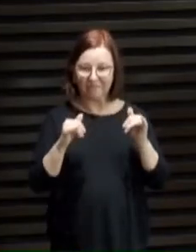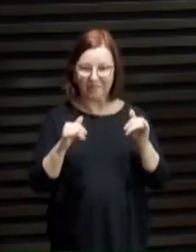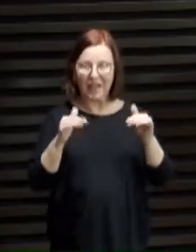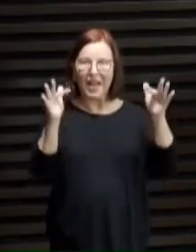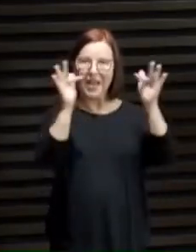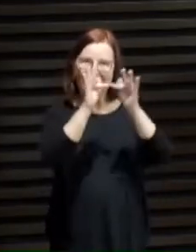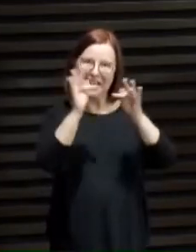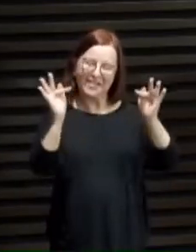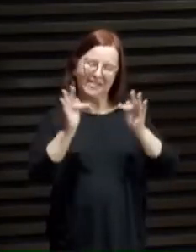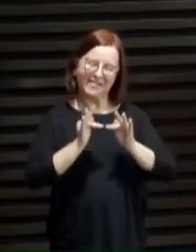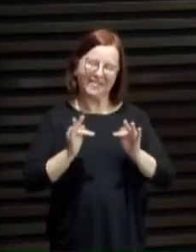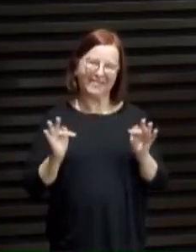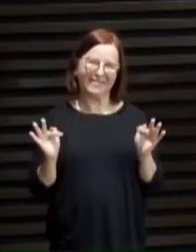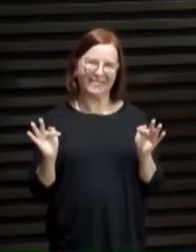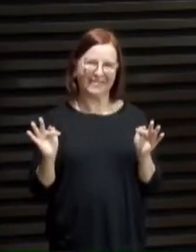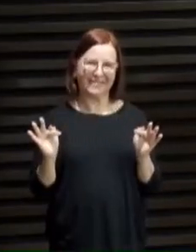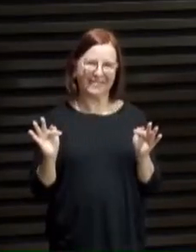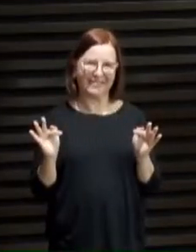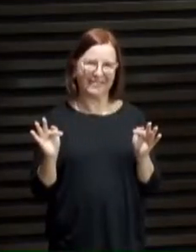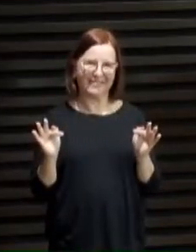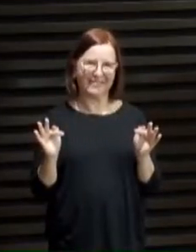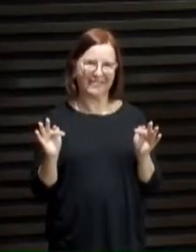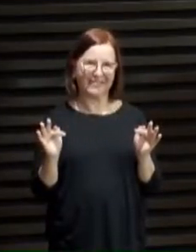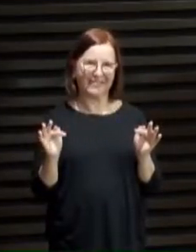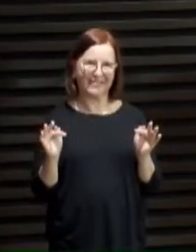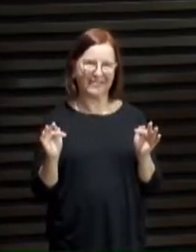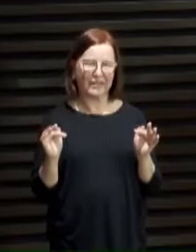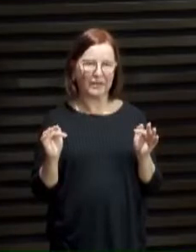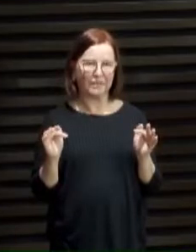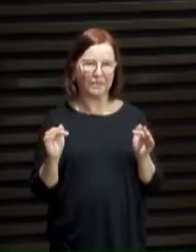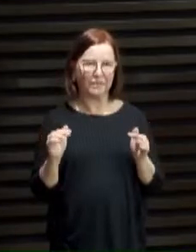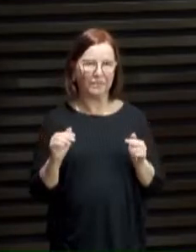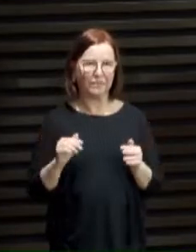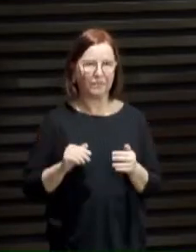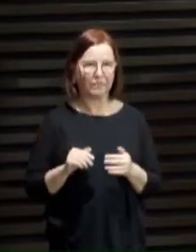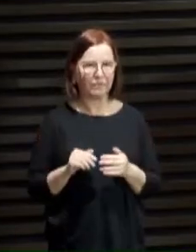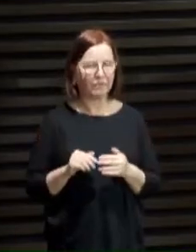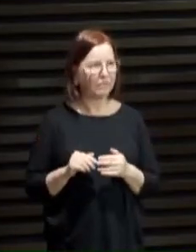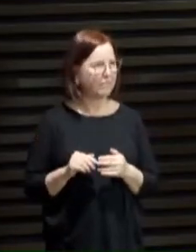Bem-aventurados. Jesus não disse isso às multidões.